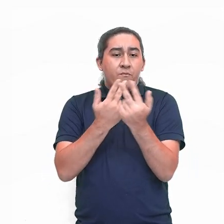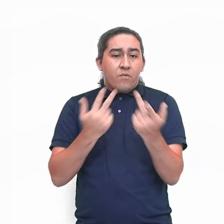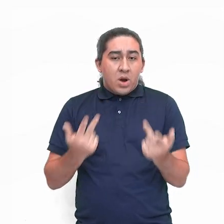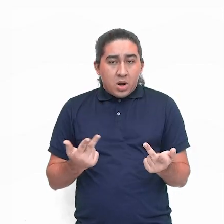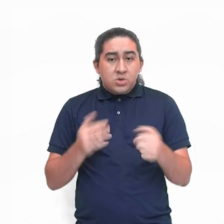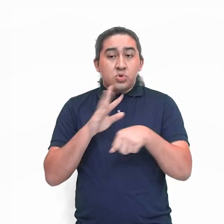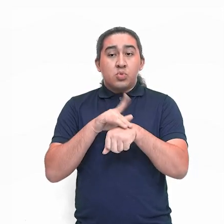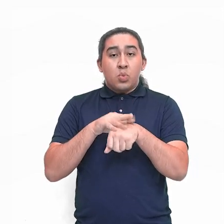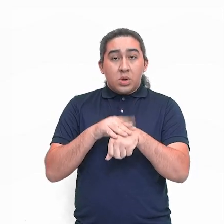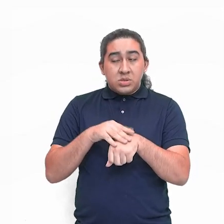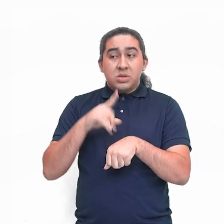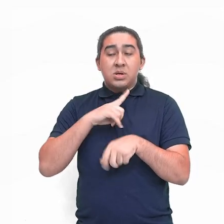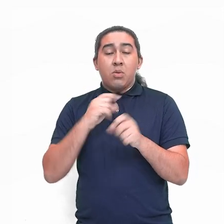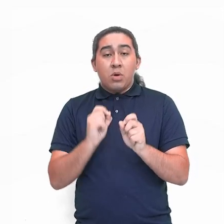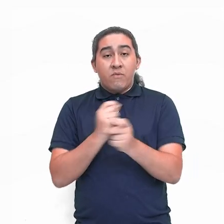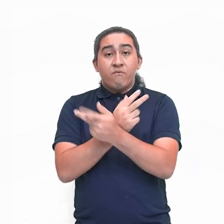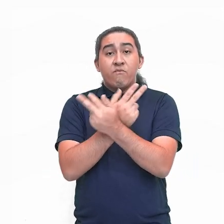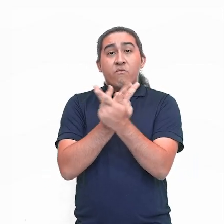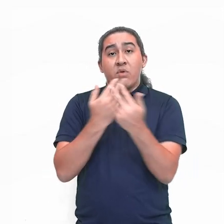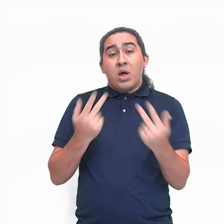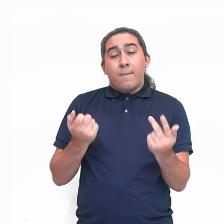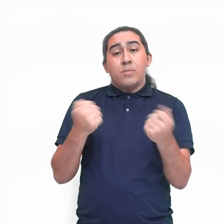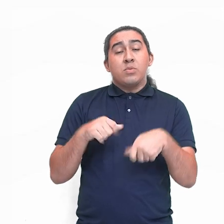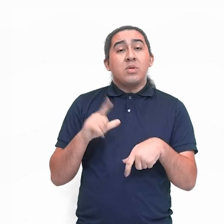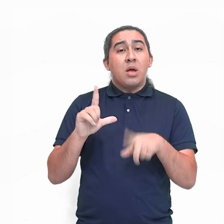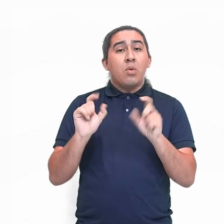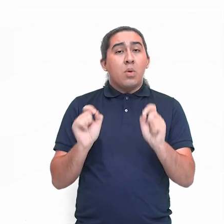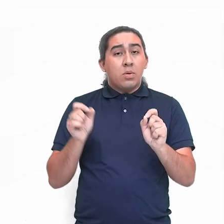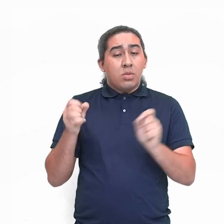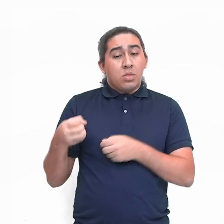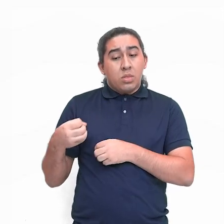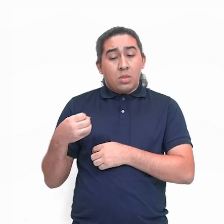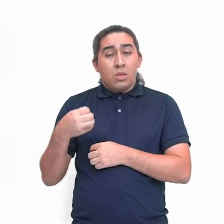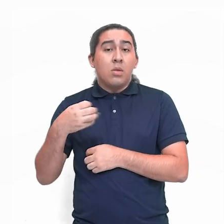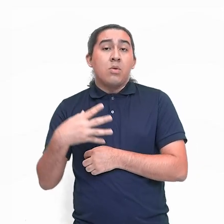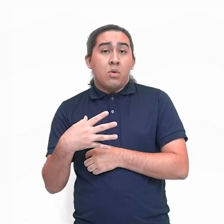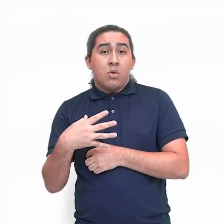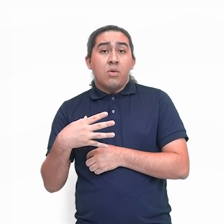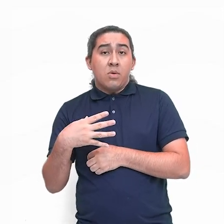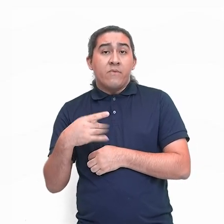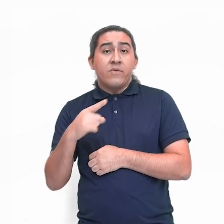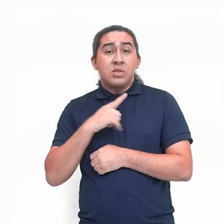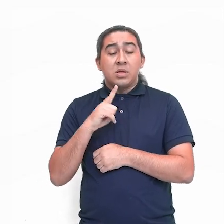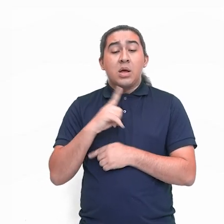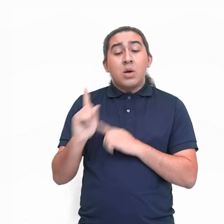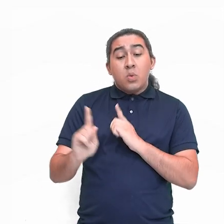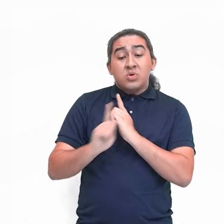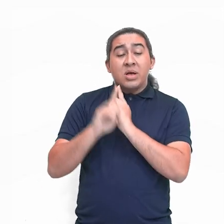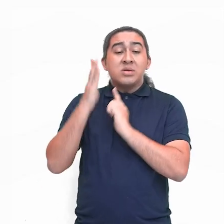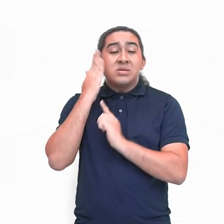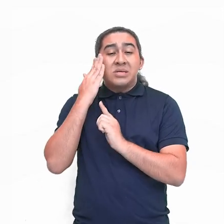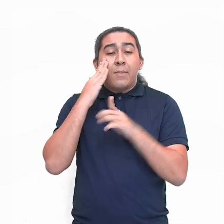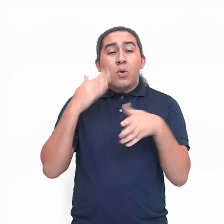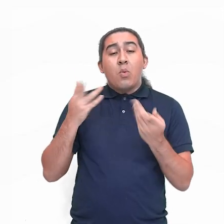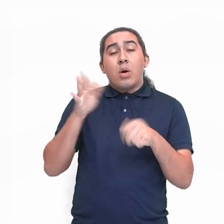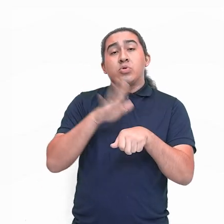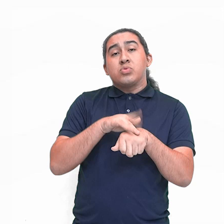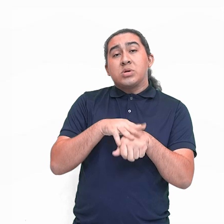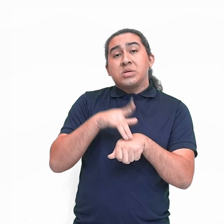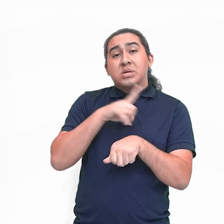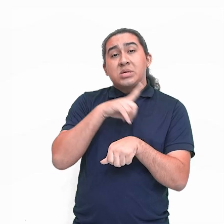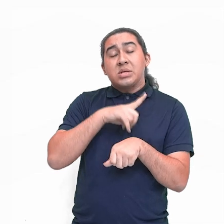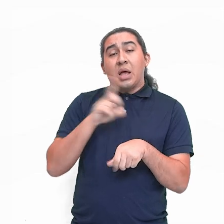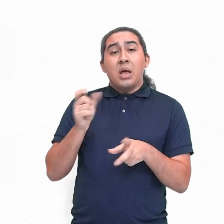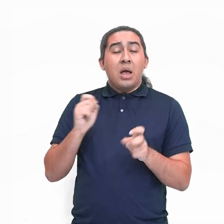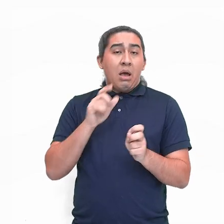diversas doenças, a gente tem a forma mais atual ali de chegar àquele diagnóstico, né? Através de exames de